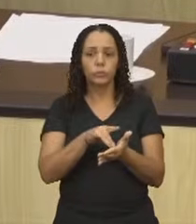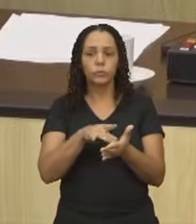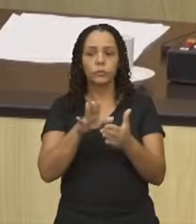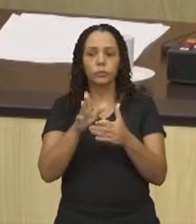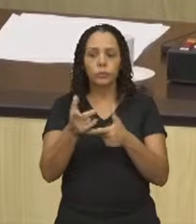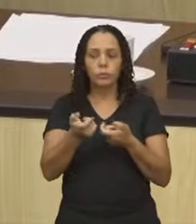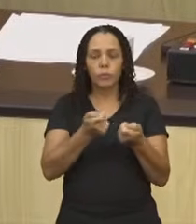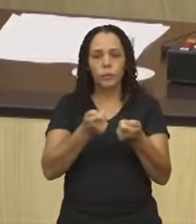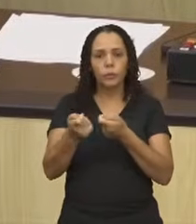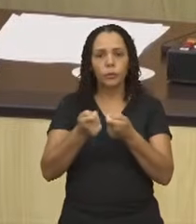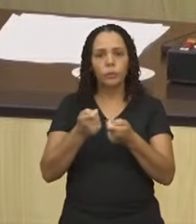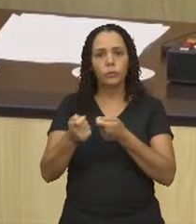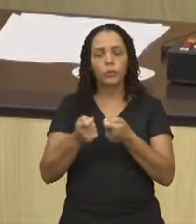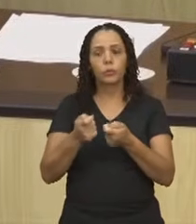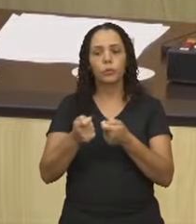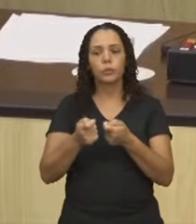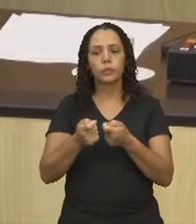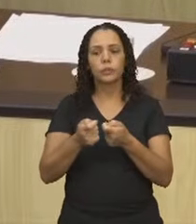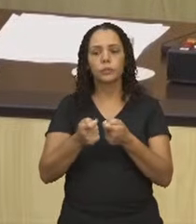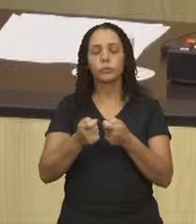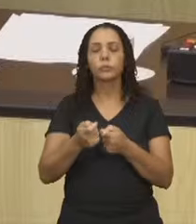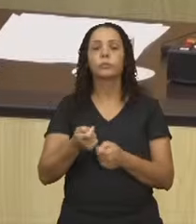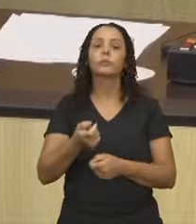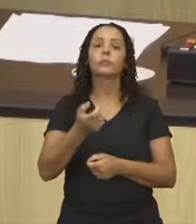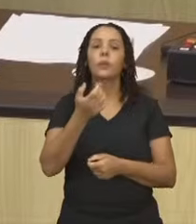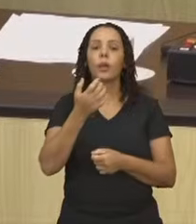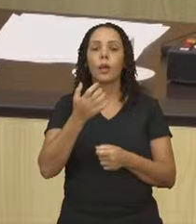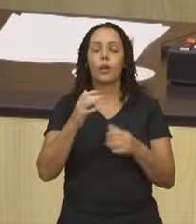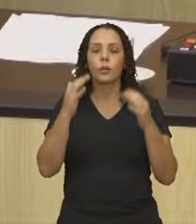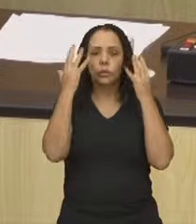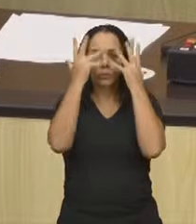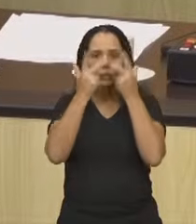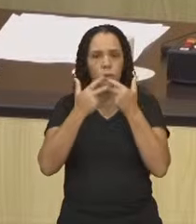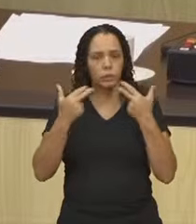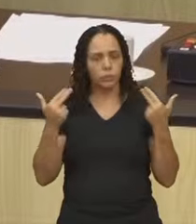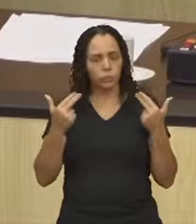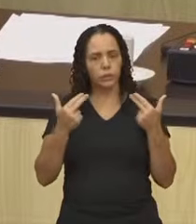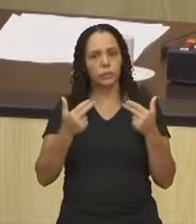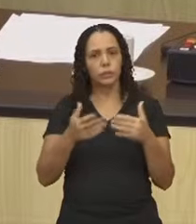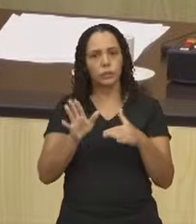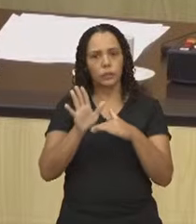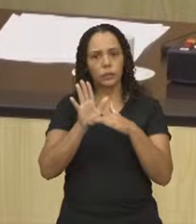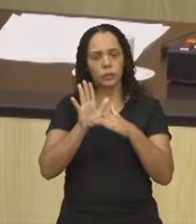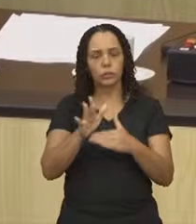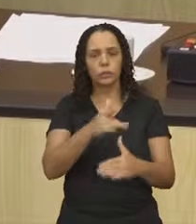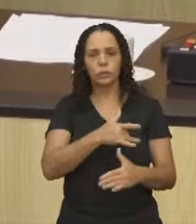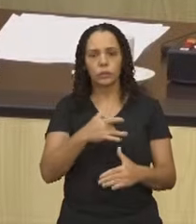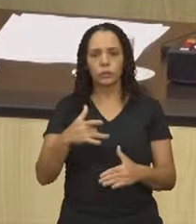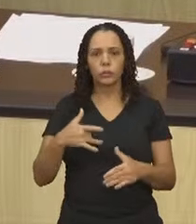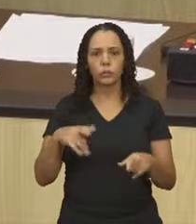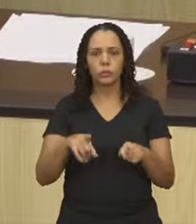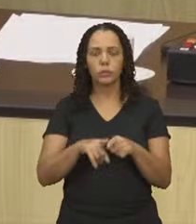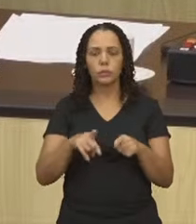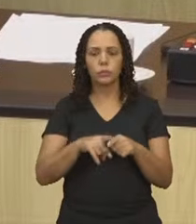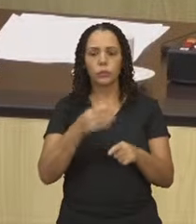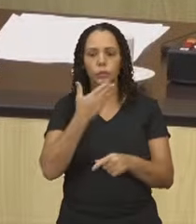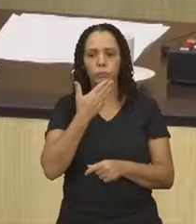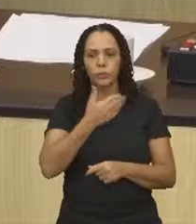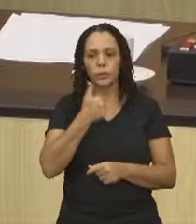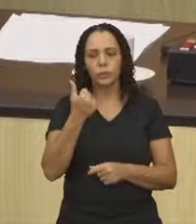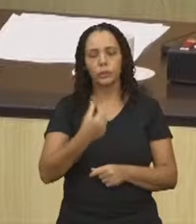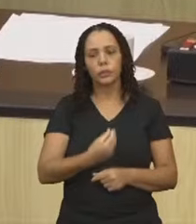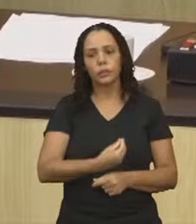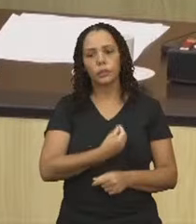controle populacional de animais, a promoção da saúde pública e a melhoria da qualidade de vida da população e